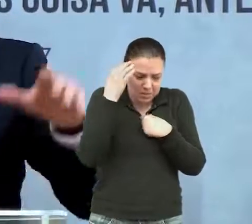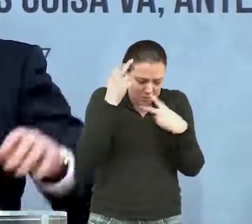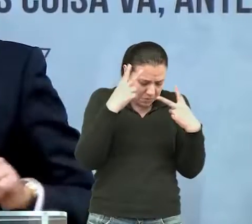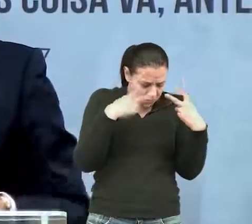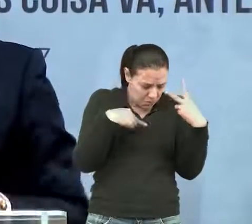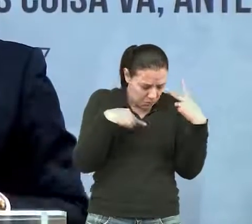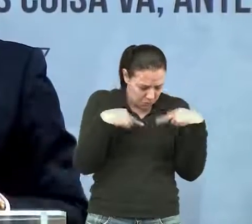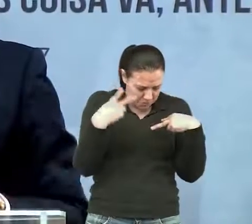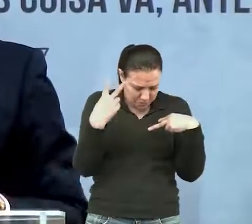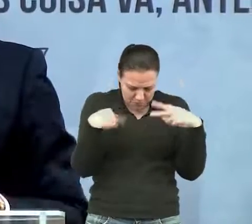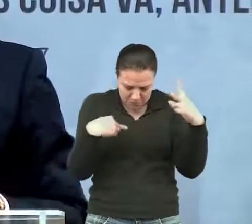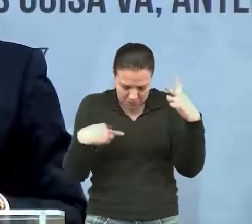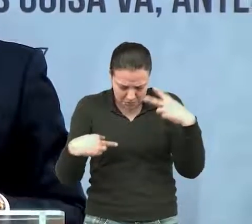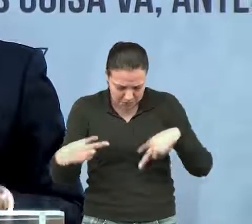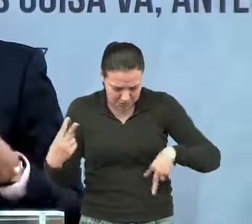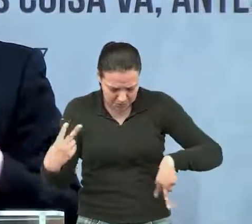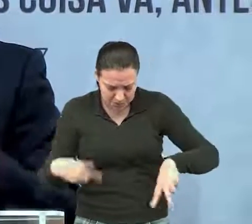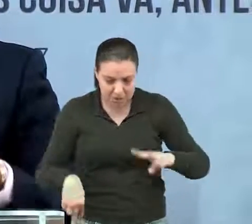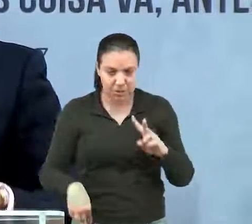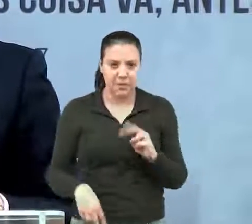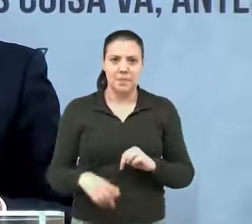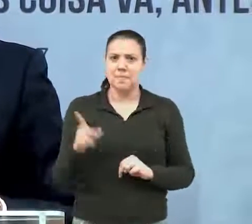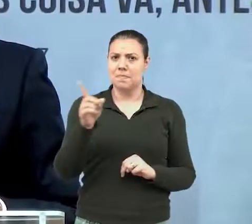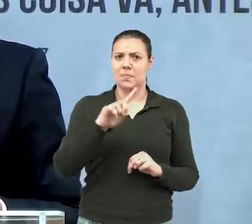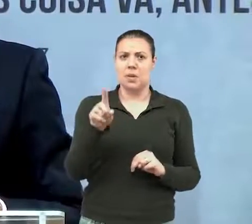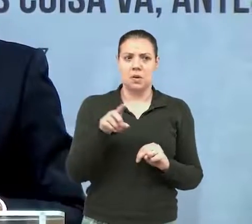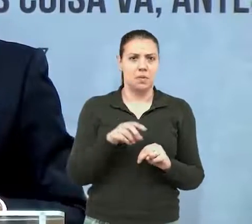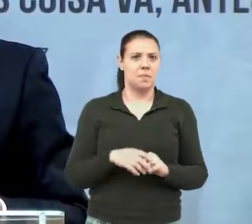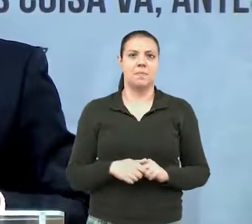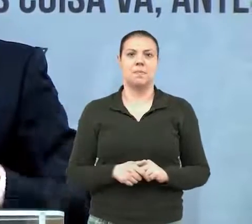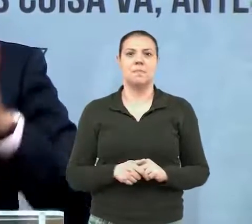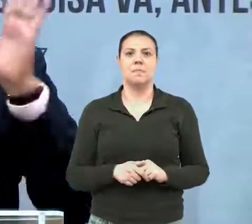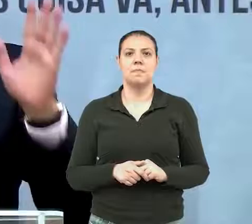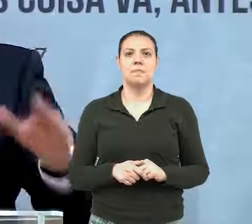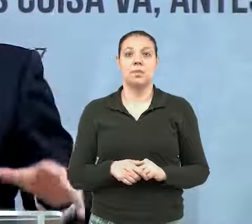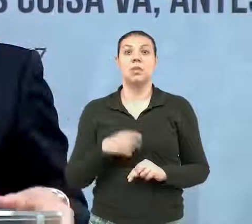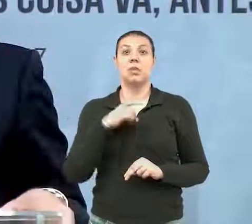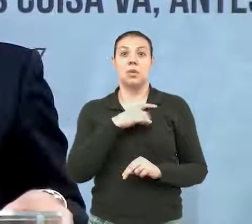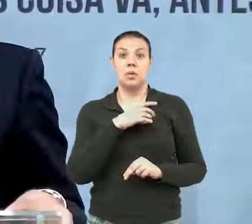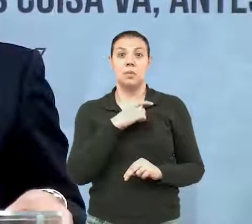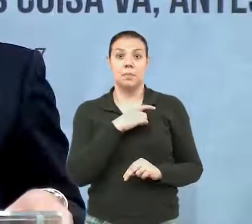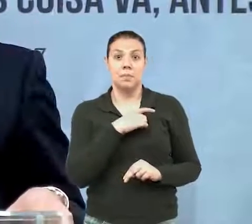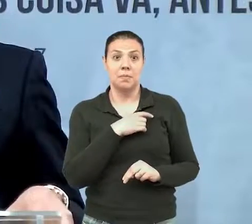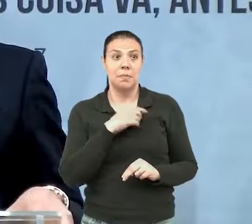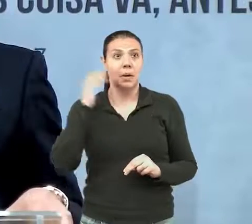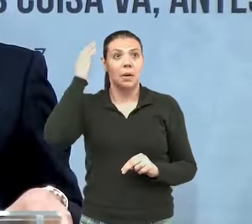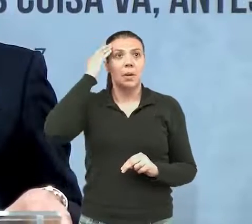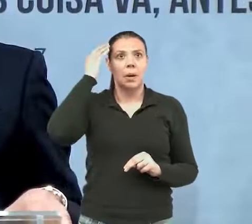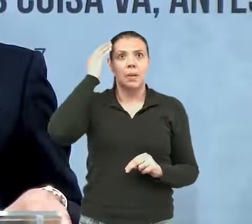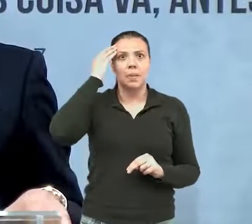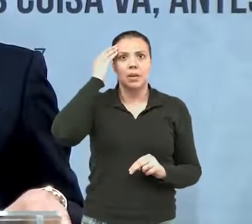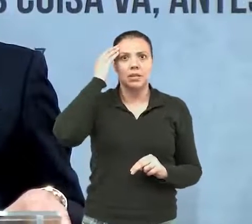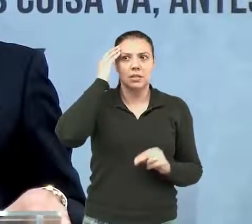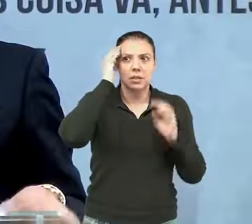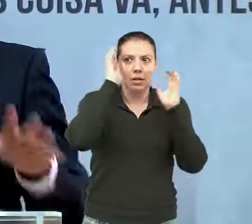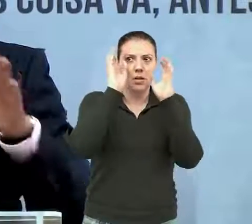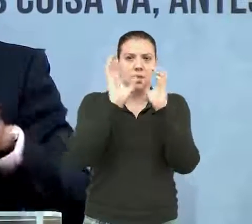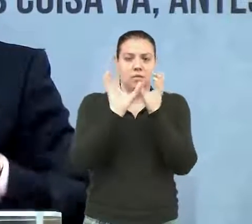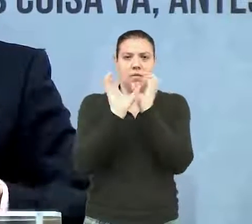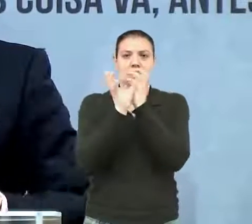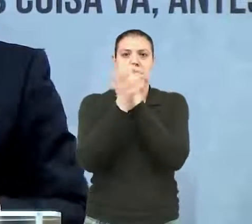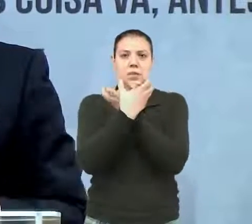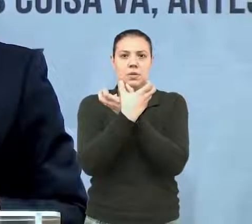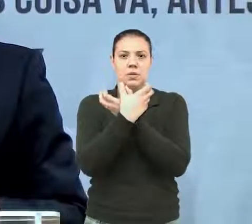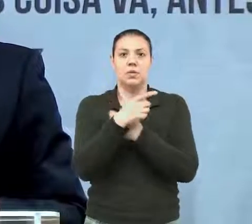fazendo meditação transcendental, cruzando as pernas e mergulhando a sua mente no vazio. Você